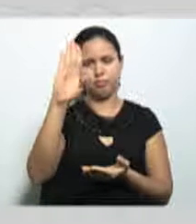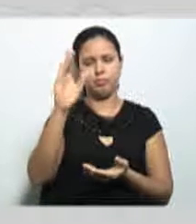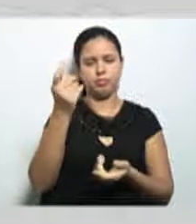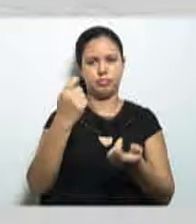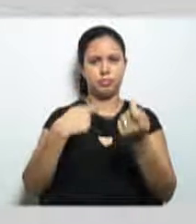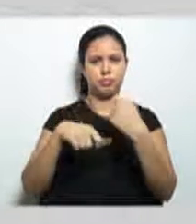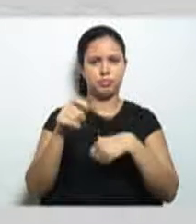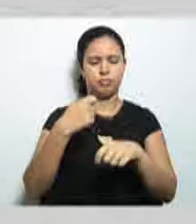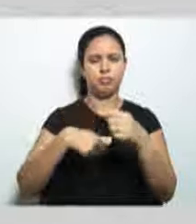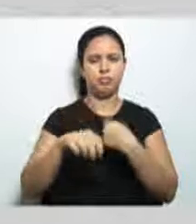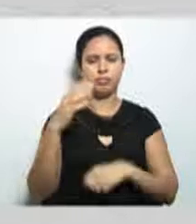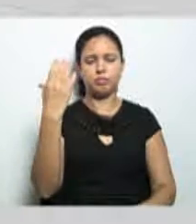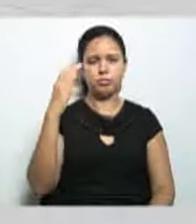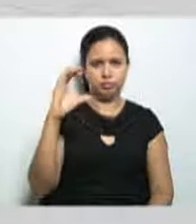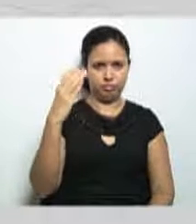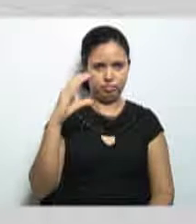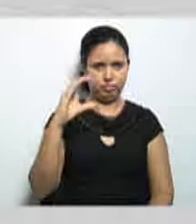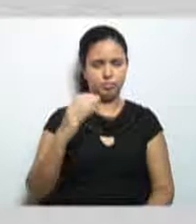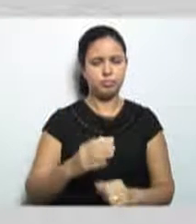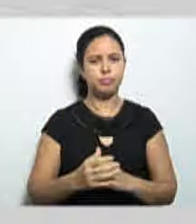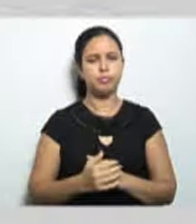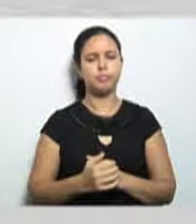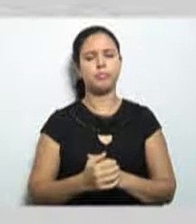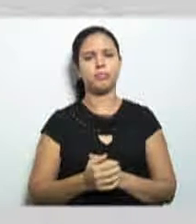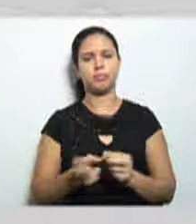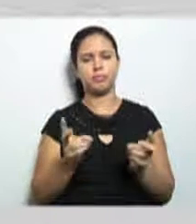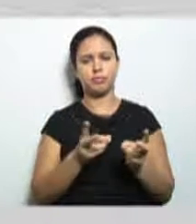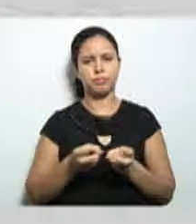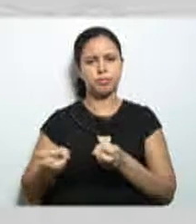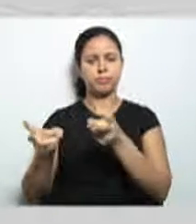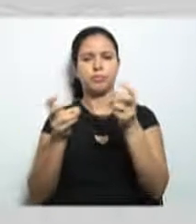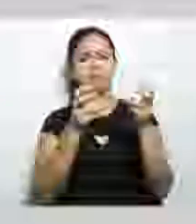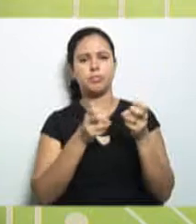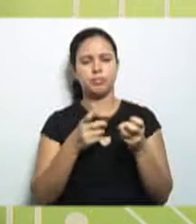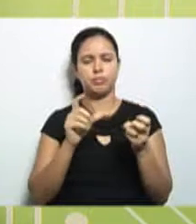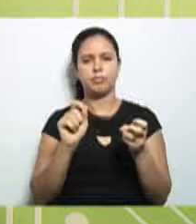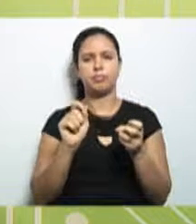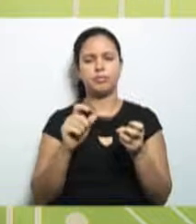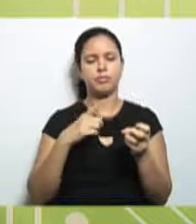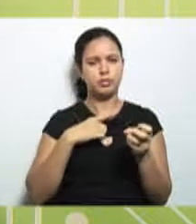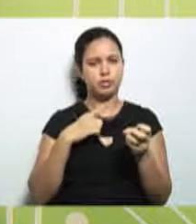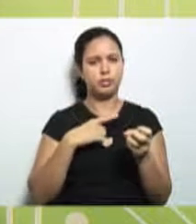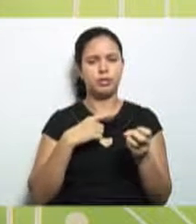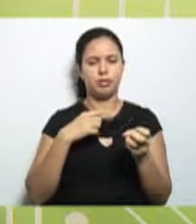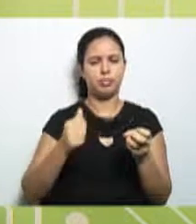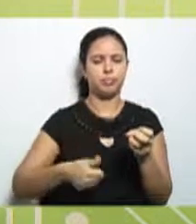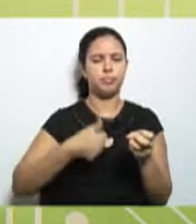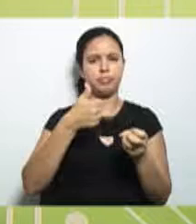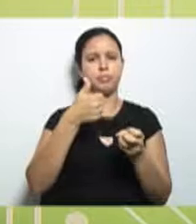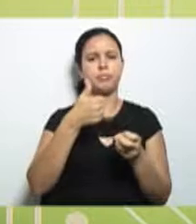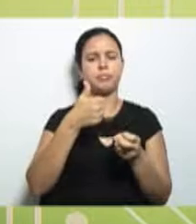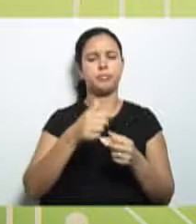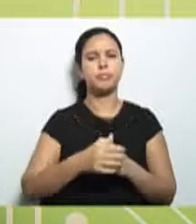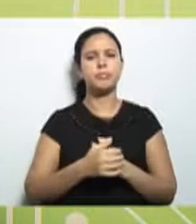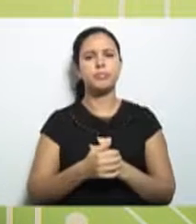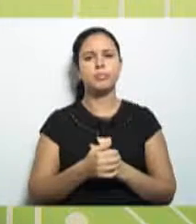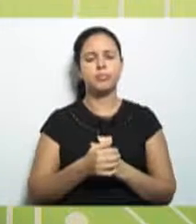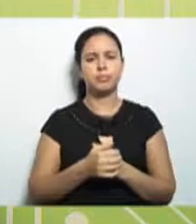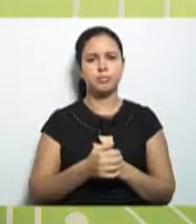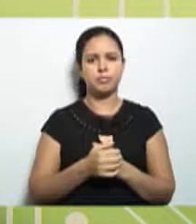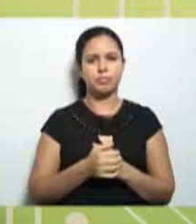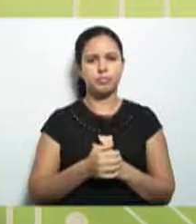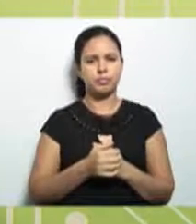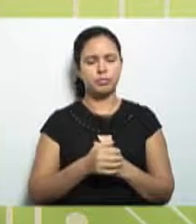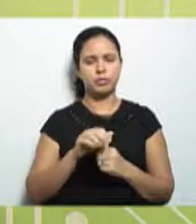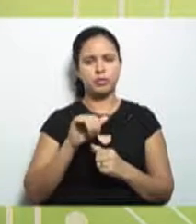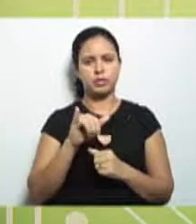Administração Científica. Então, ele percebeu que existia margem para melhora. Se houve